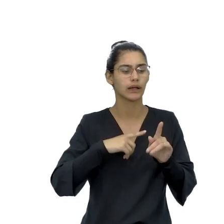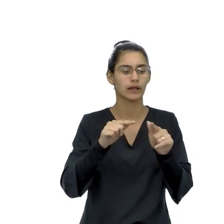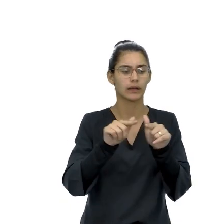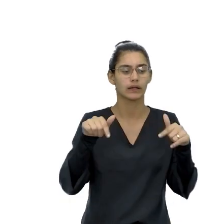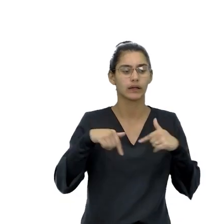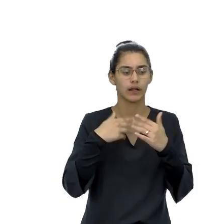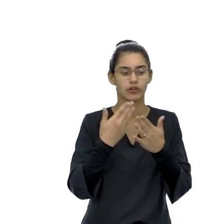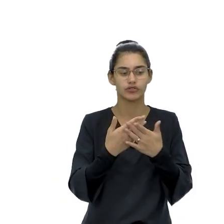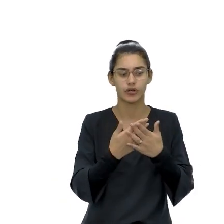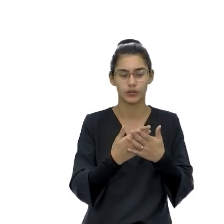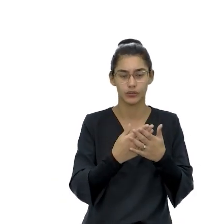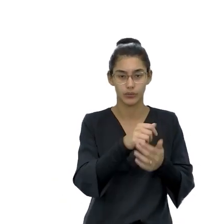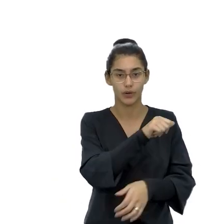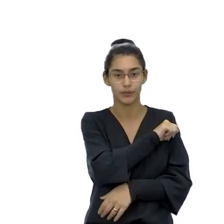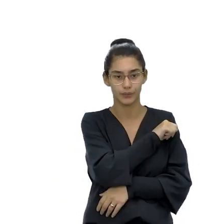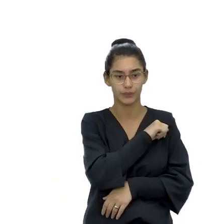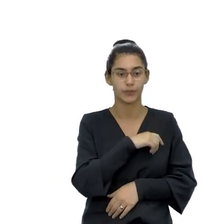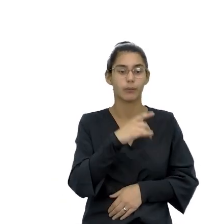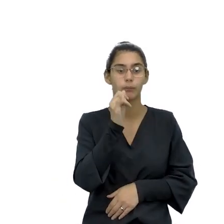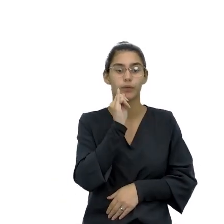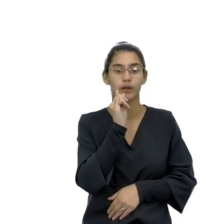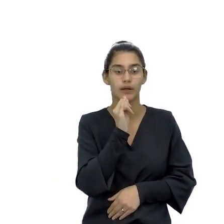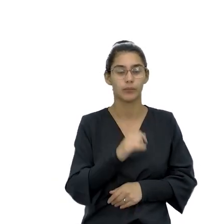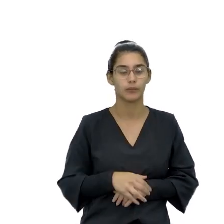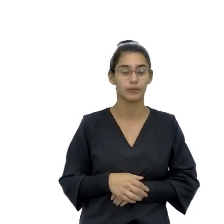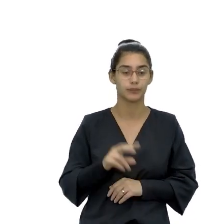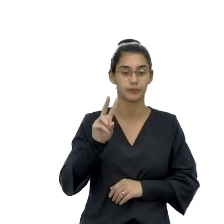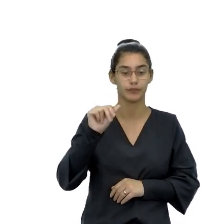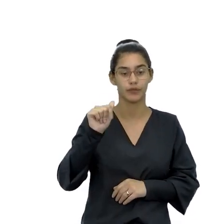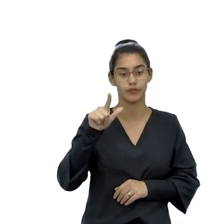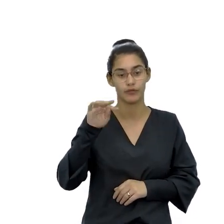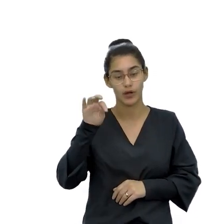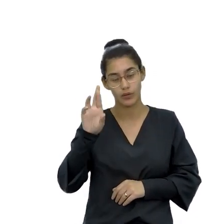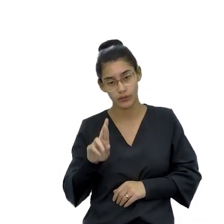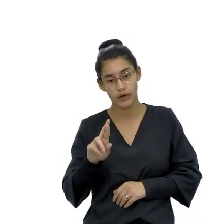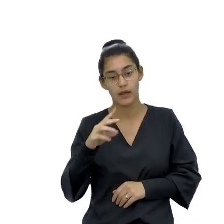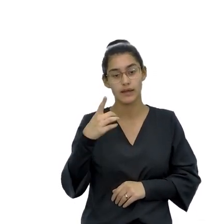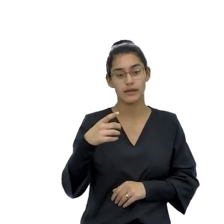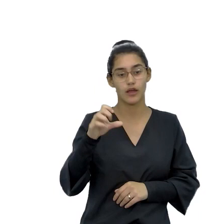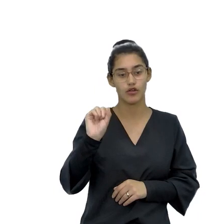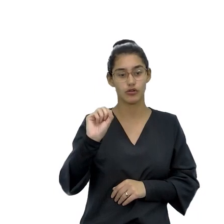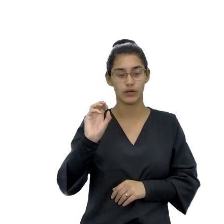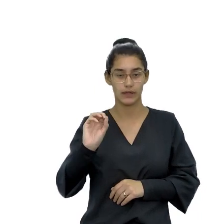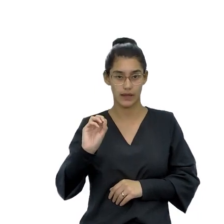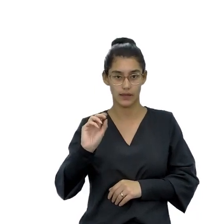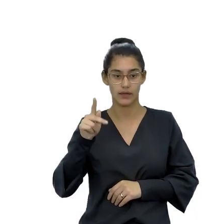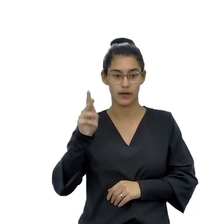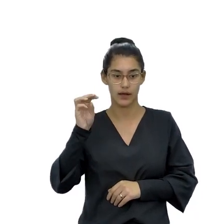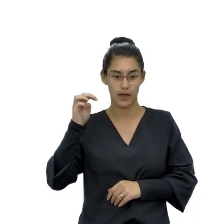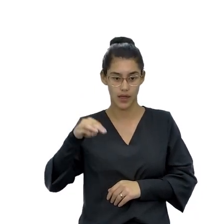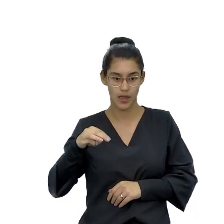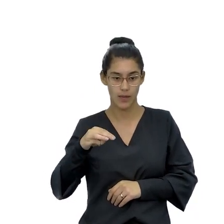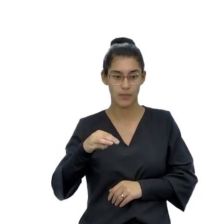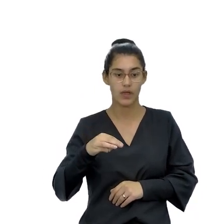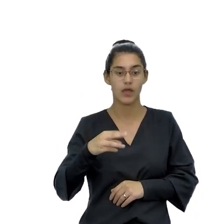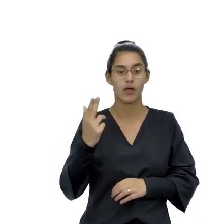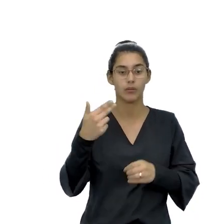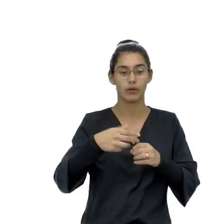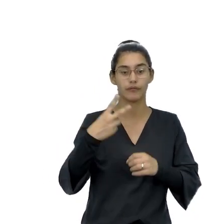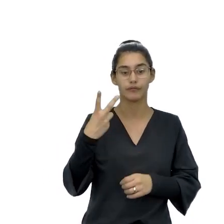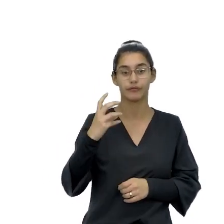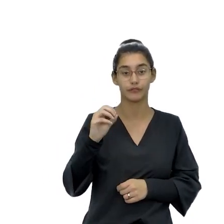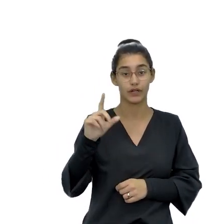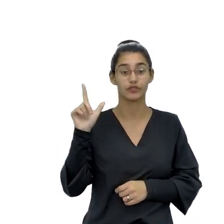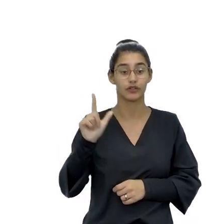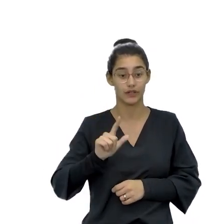aula com o seu aluno. Então, por exemplo, Walter percorreu 180 quilômetros, ele gastou 20